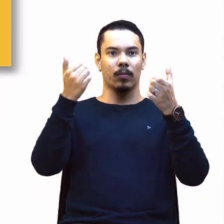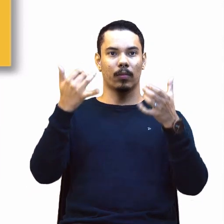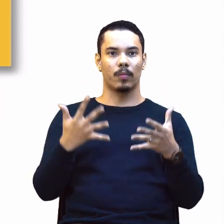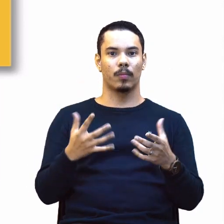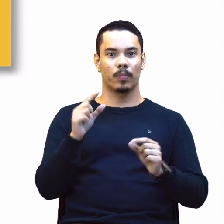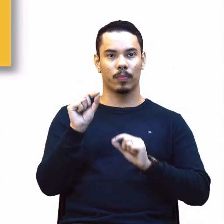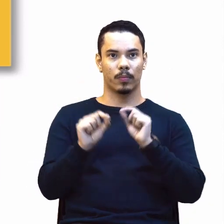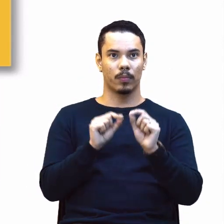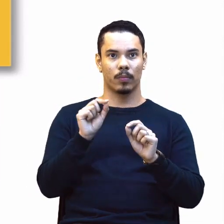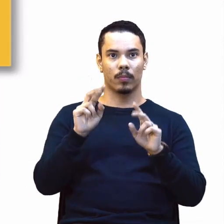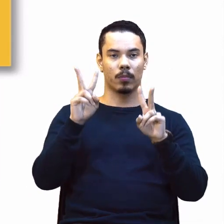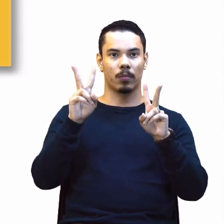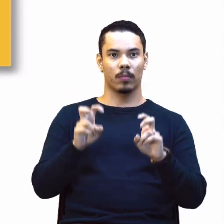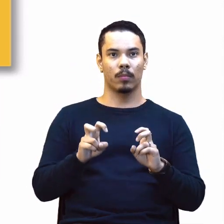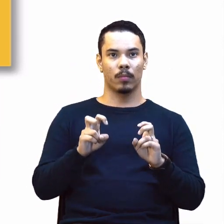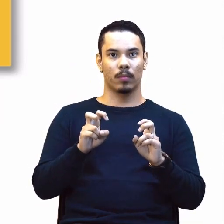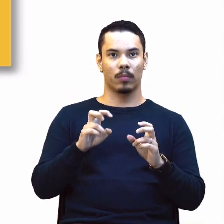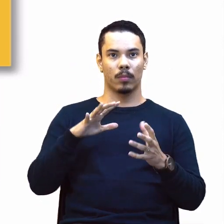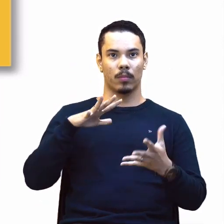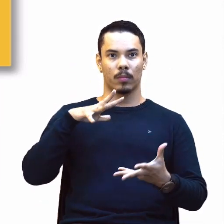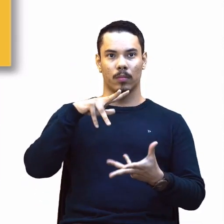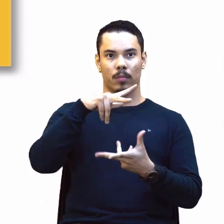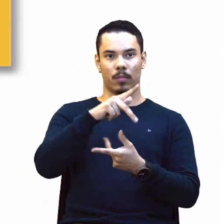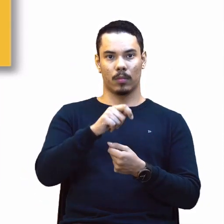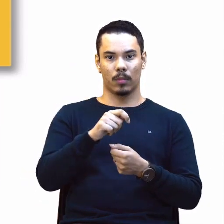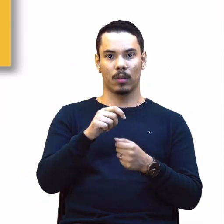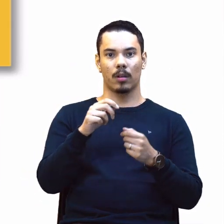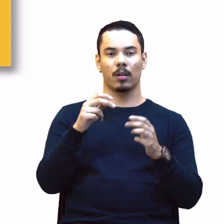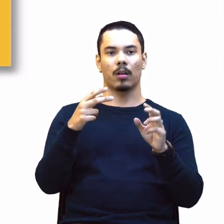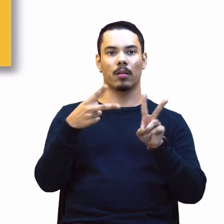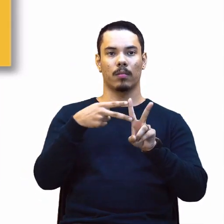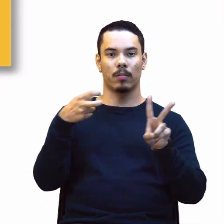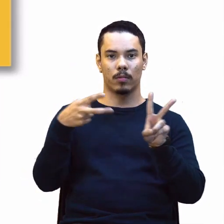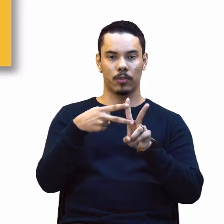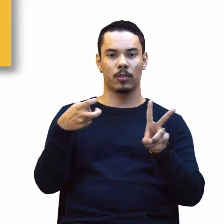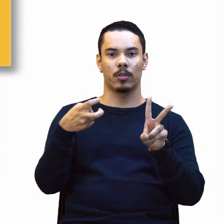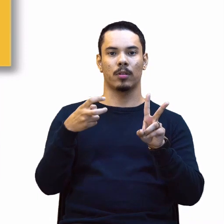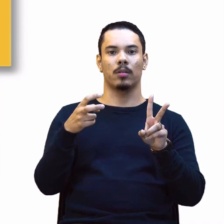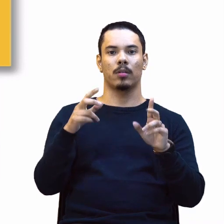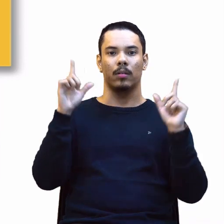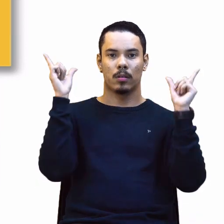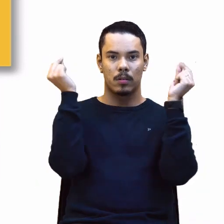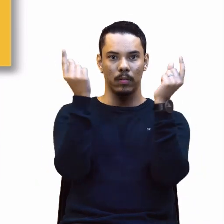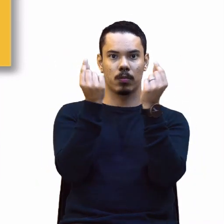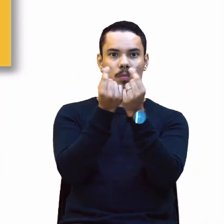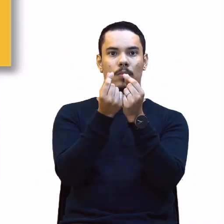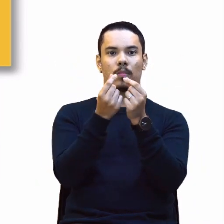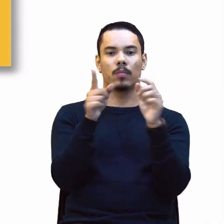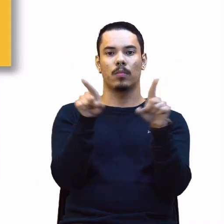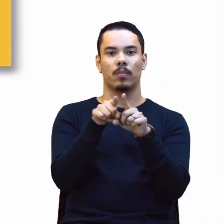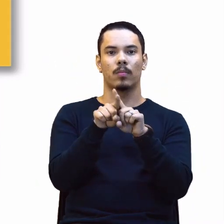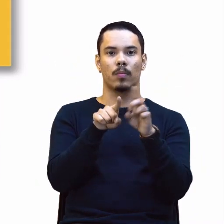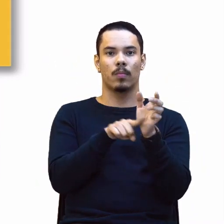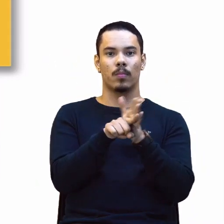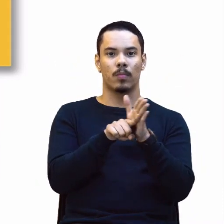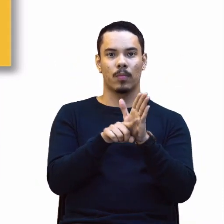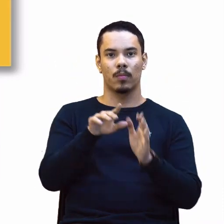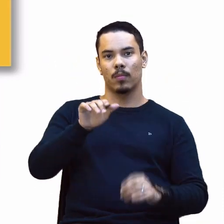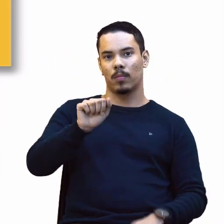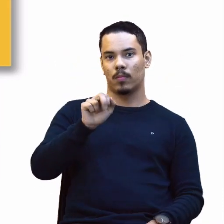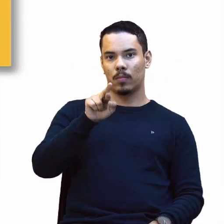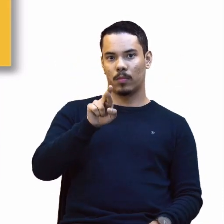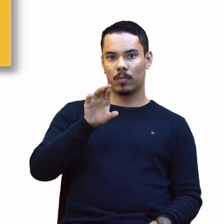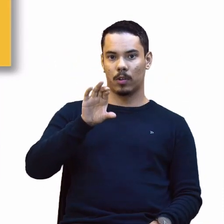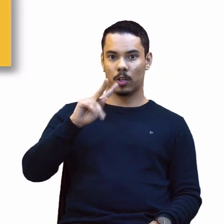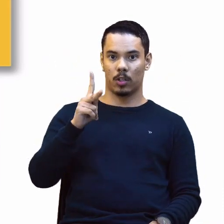universo, segundo a mitologia grega e indígena. Também, ó, a busca da Arché, que é o princípio que dá